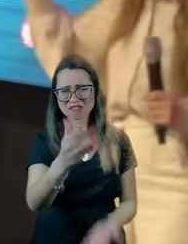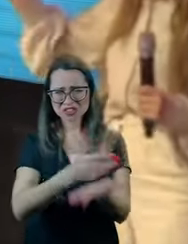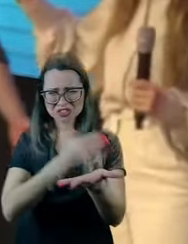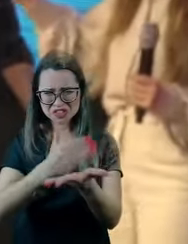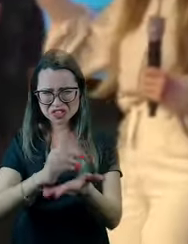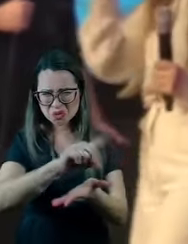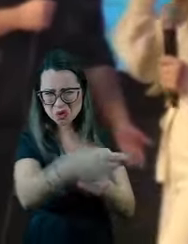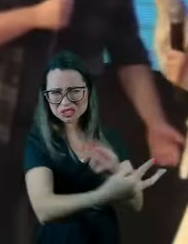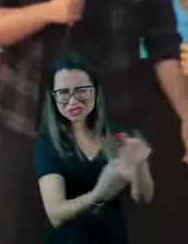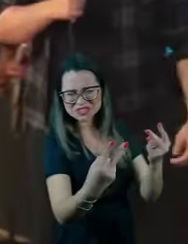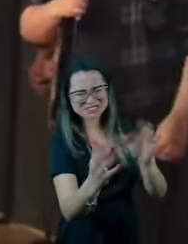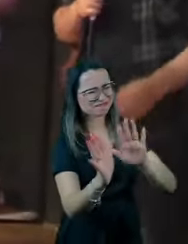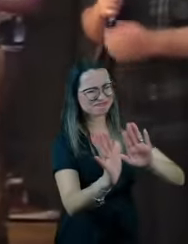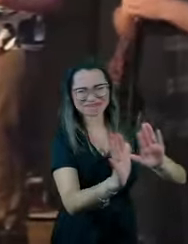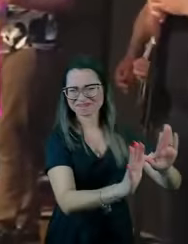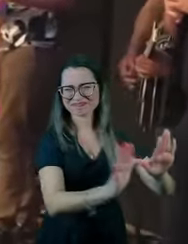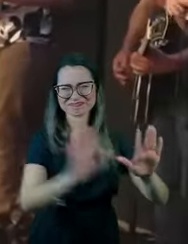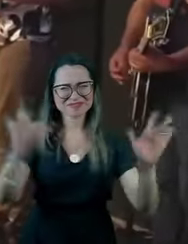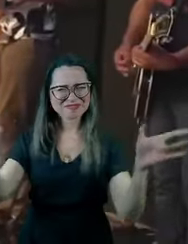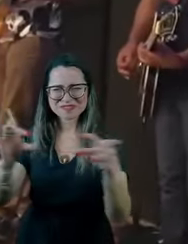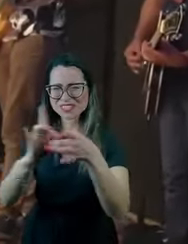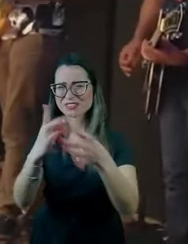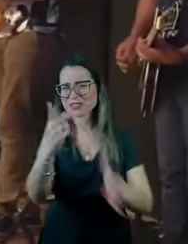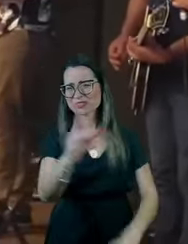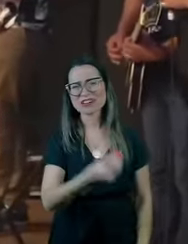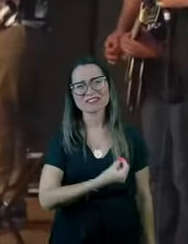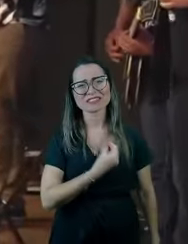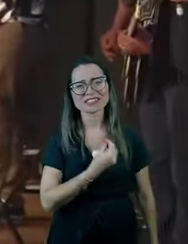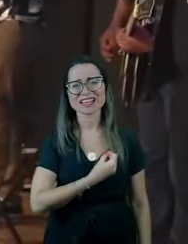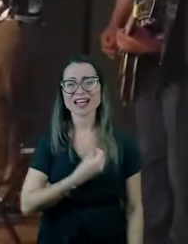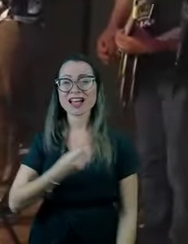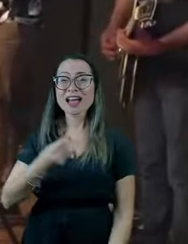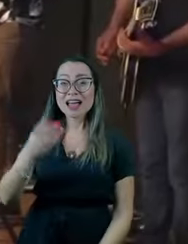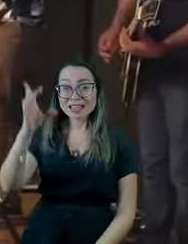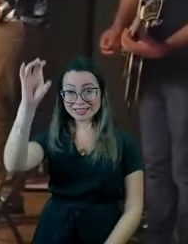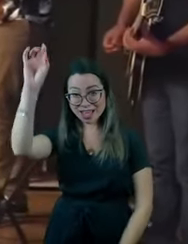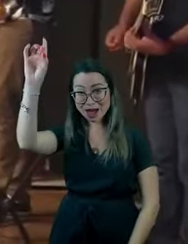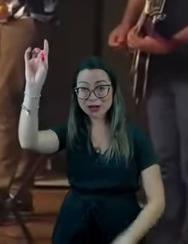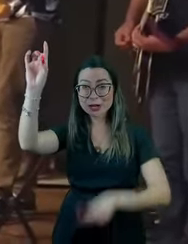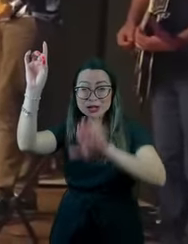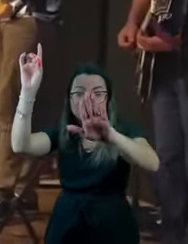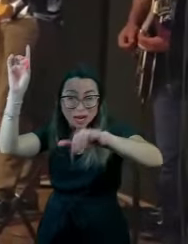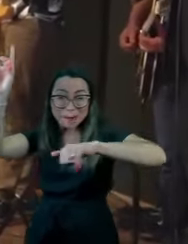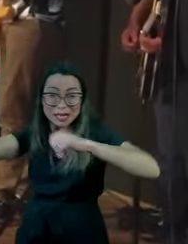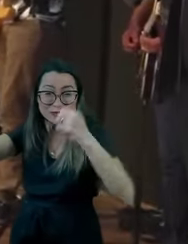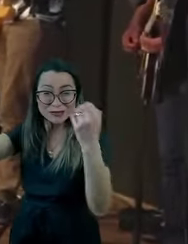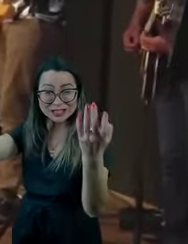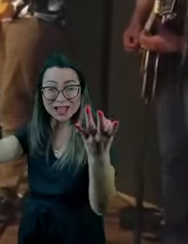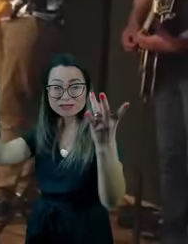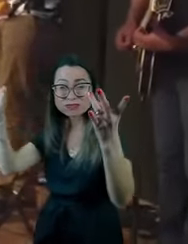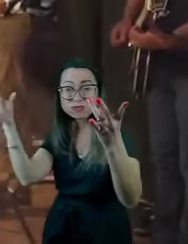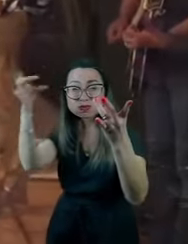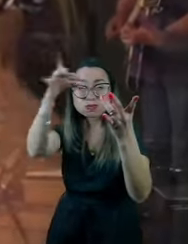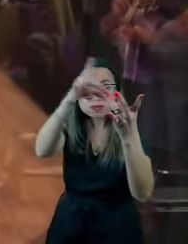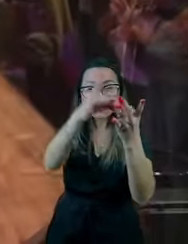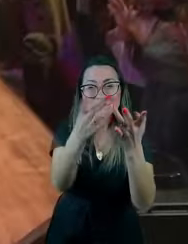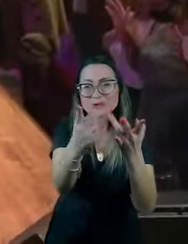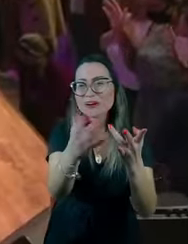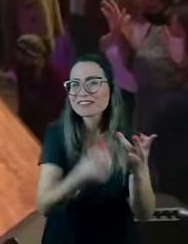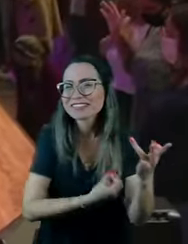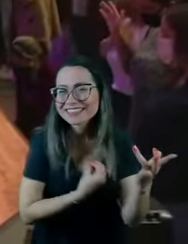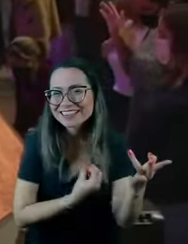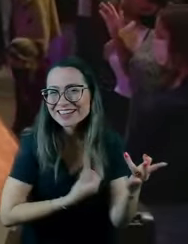nada. Ele está colocando uma aliança no seu dedo hoje. Você é dEle. Escuta o que eu estou dizendo. Você